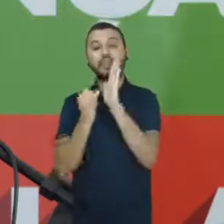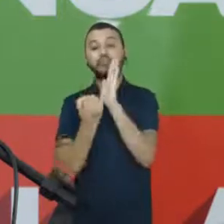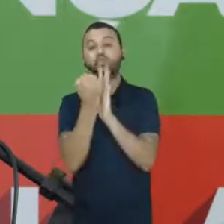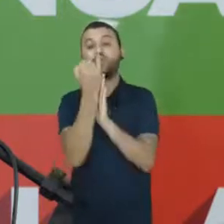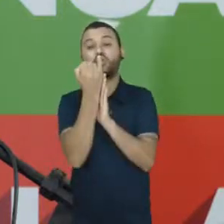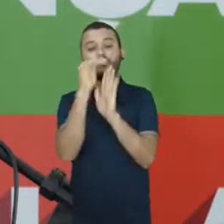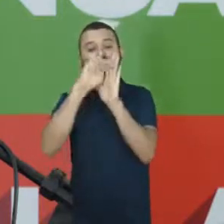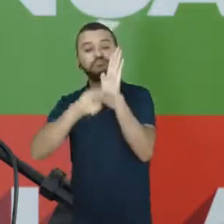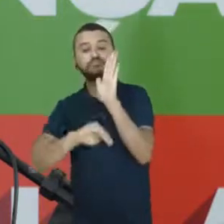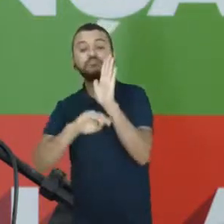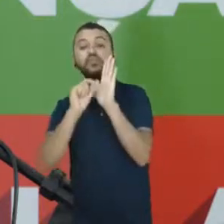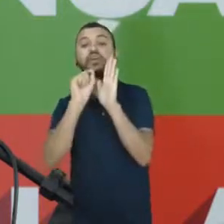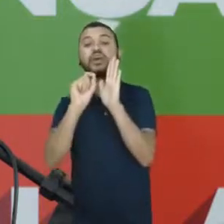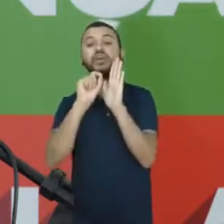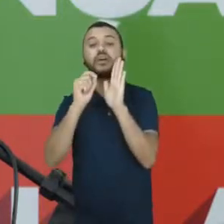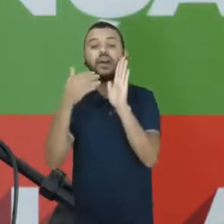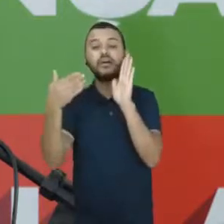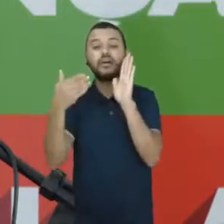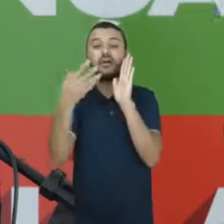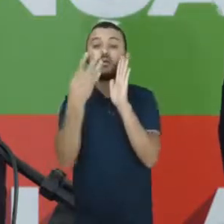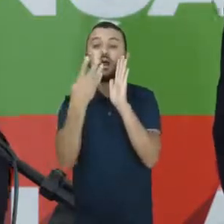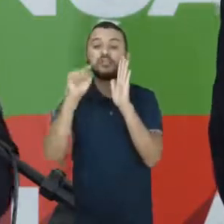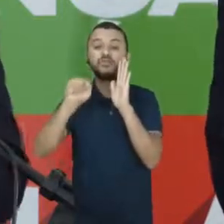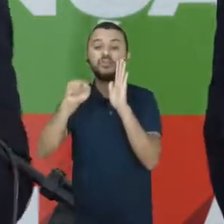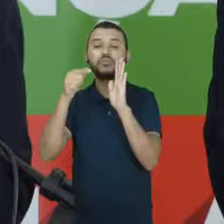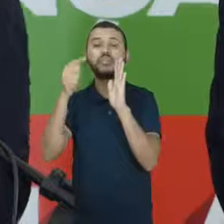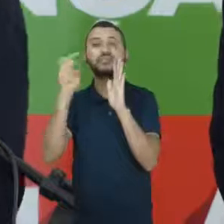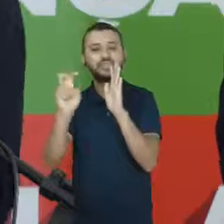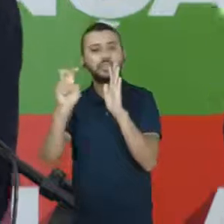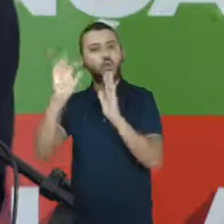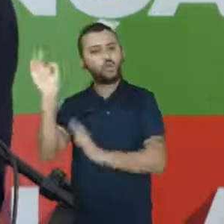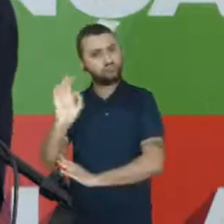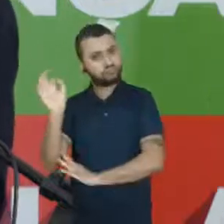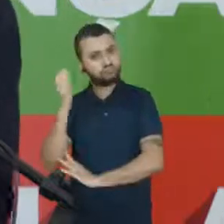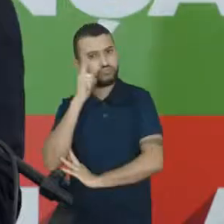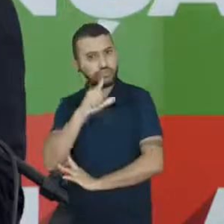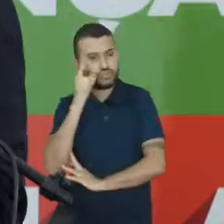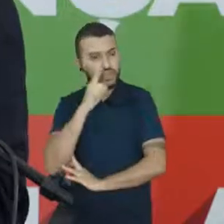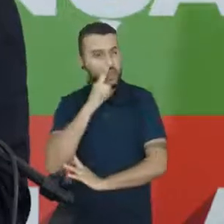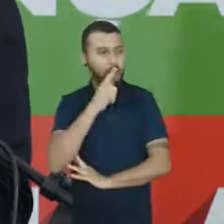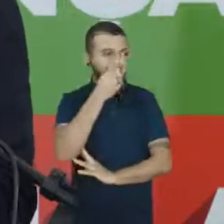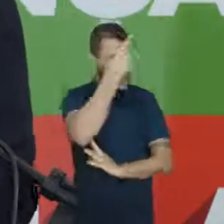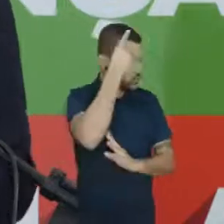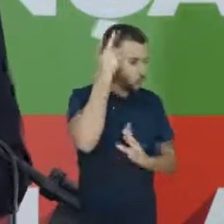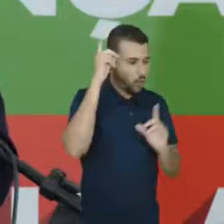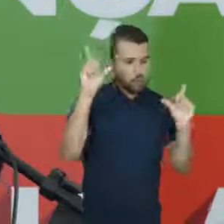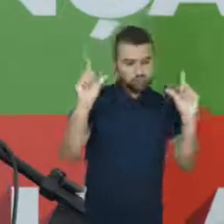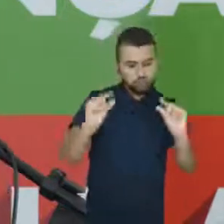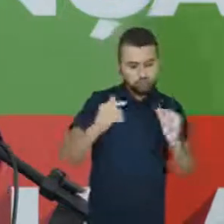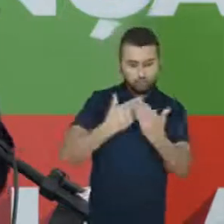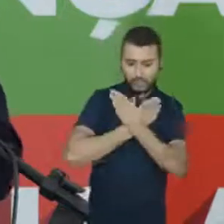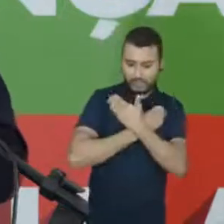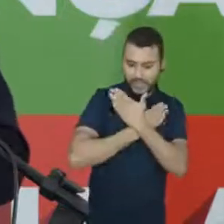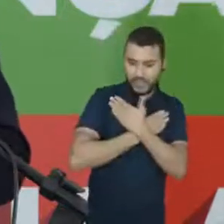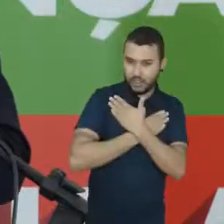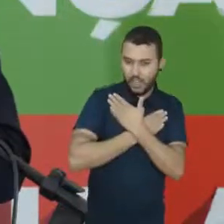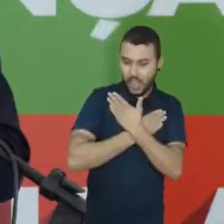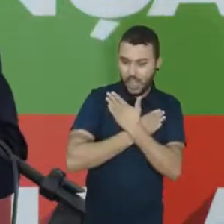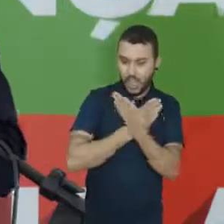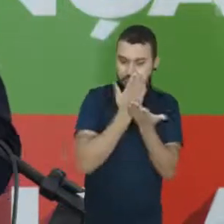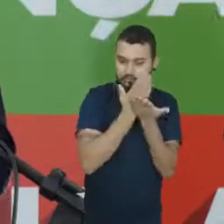meta para 4,5%. E reduzimos o desemprego, gerando 22 milhões de empregos. Por que eu estou te dizendo